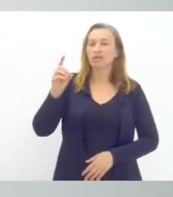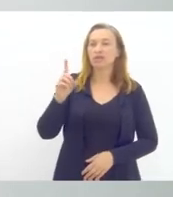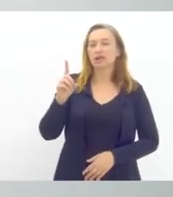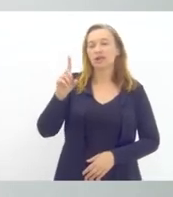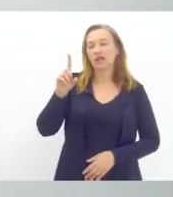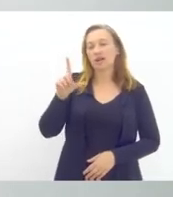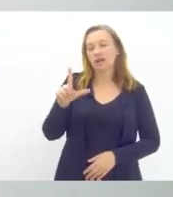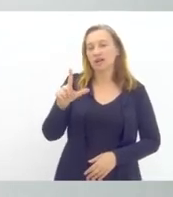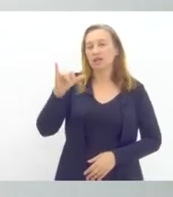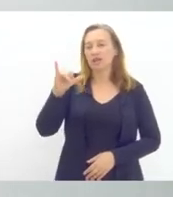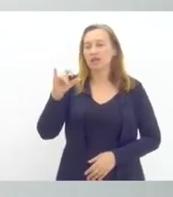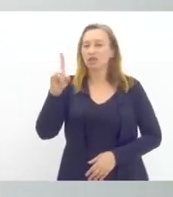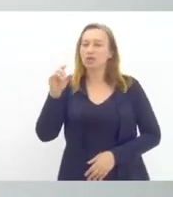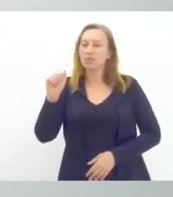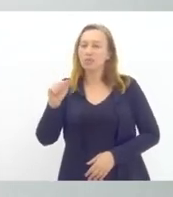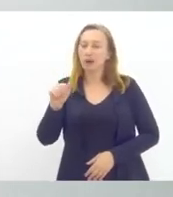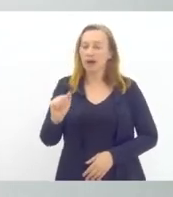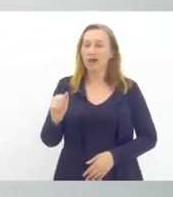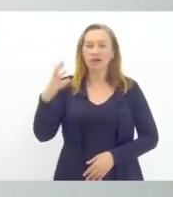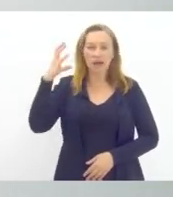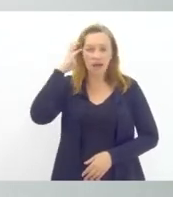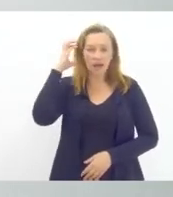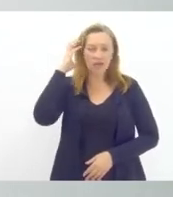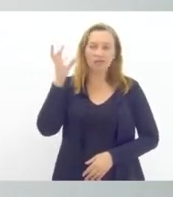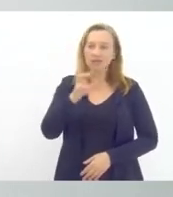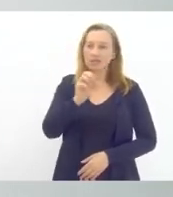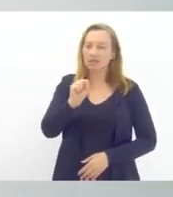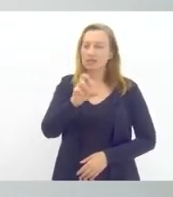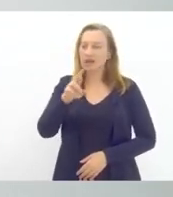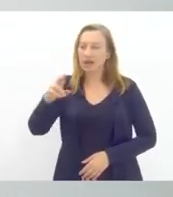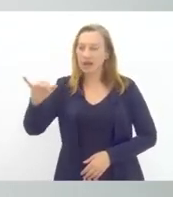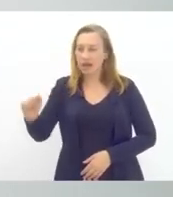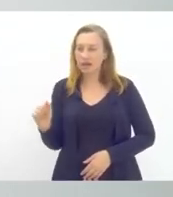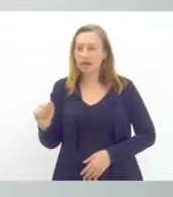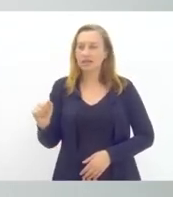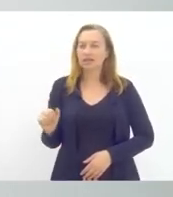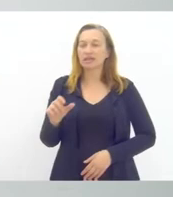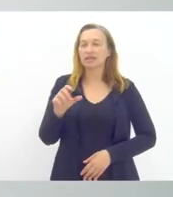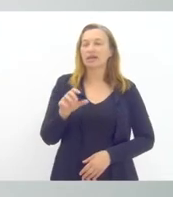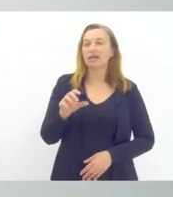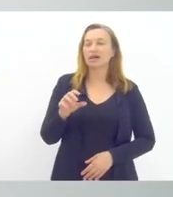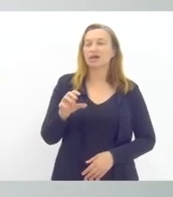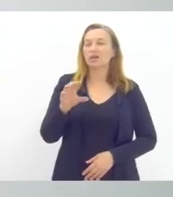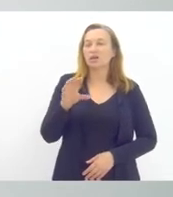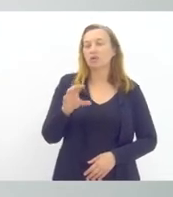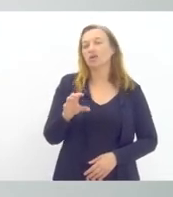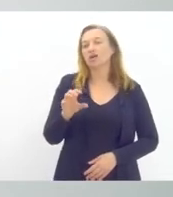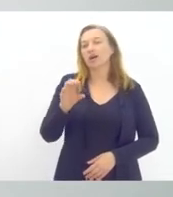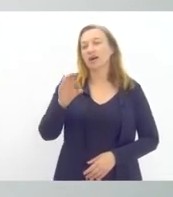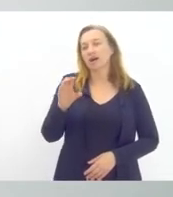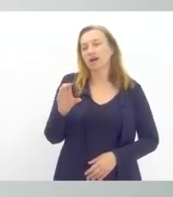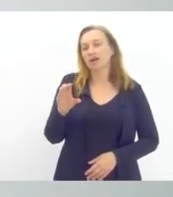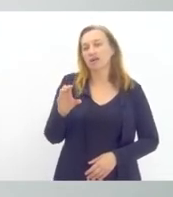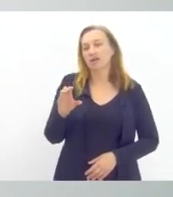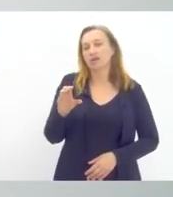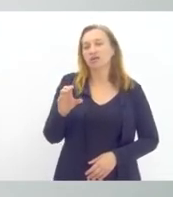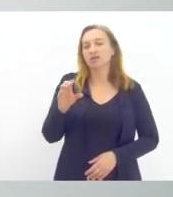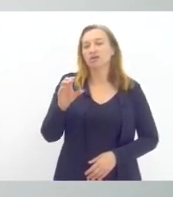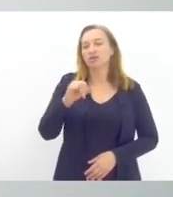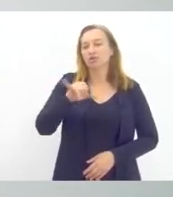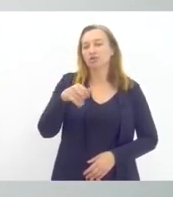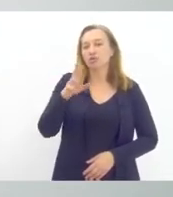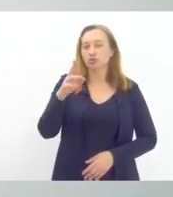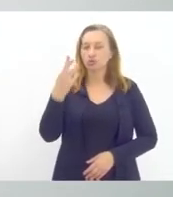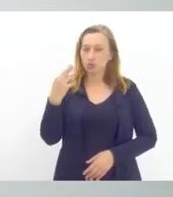Miranda Lima da Rádio Saara nas escala 1 comerciante Sadi pessoas Júnior